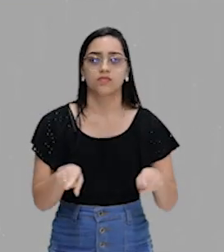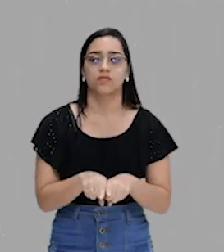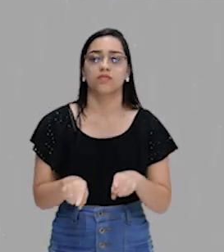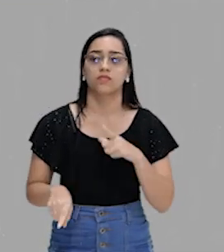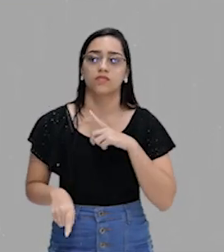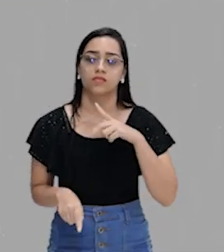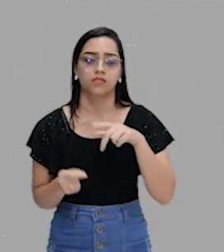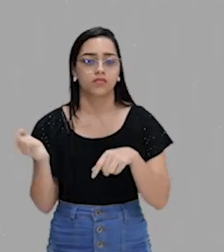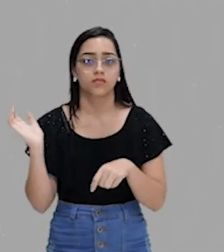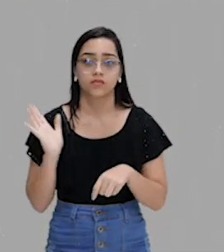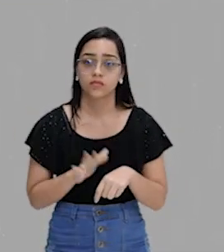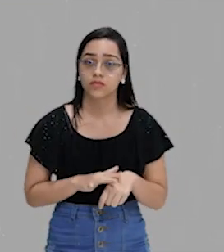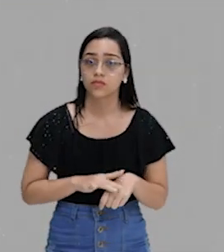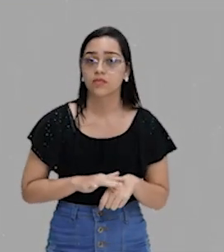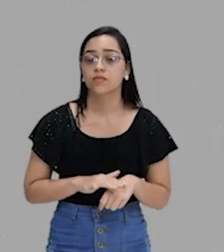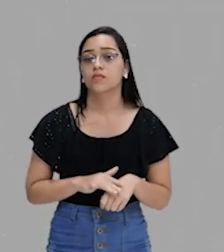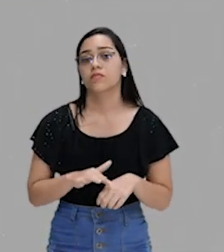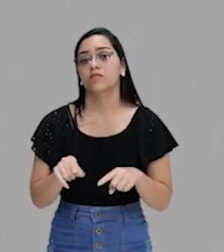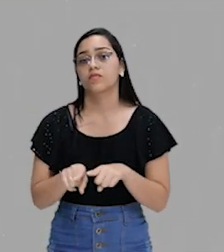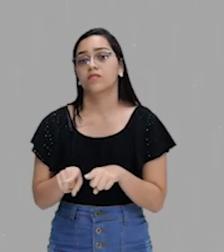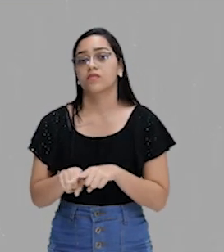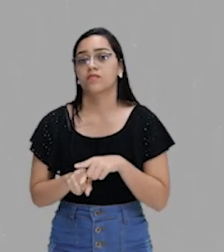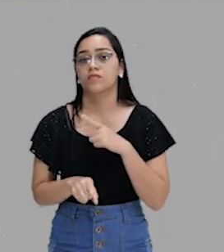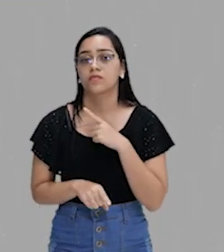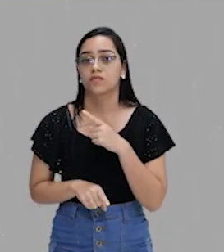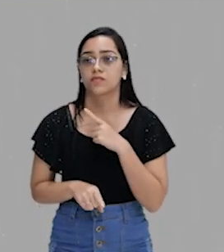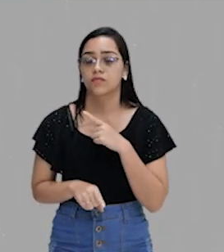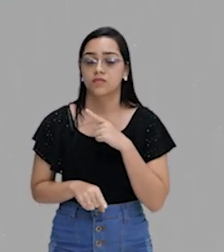envolvendo patologia,